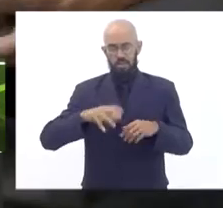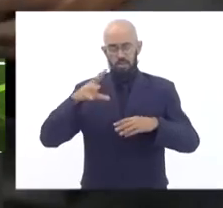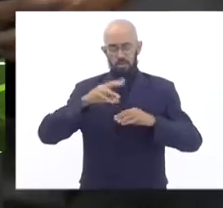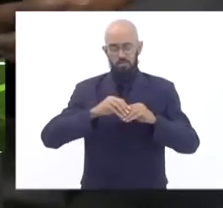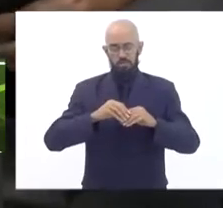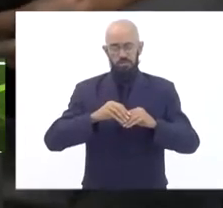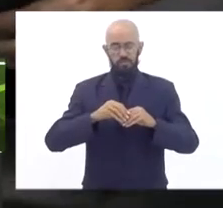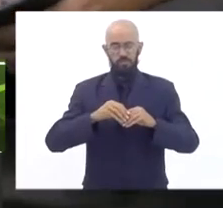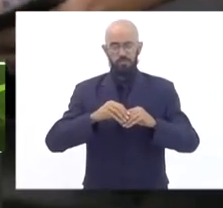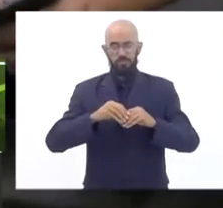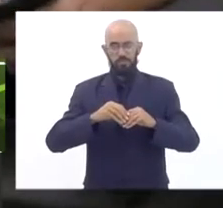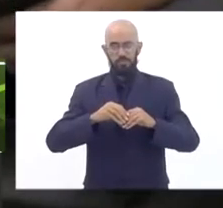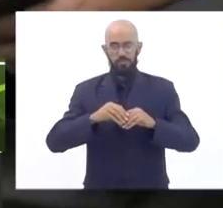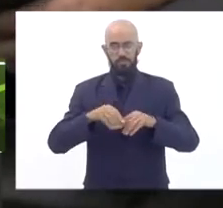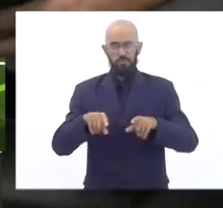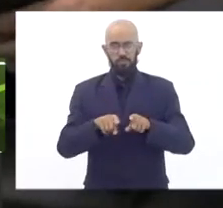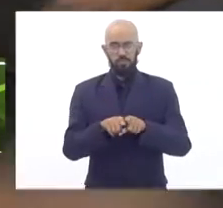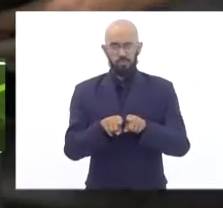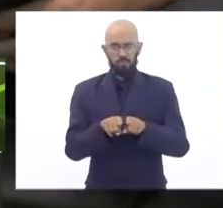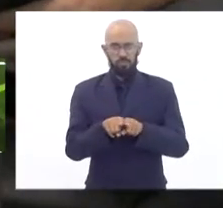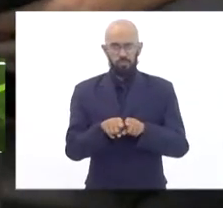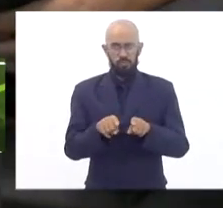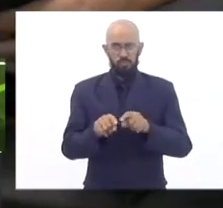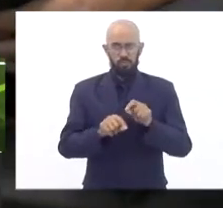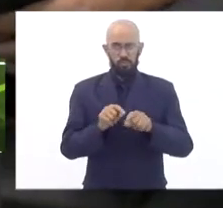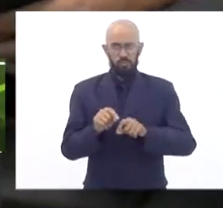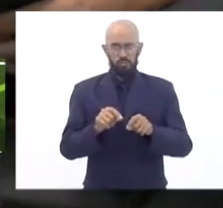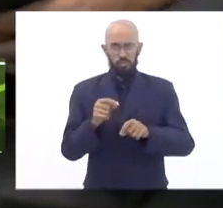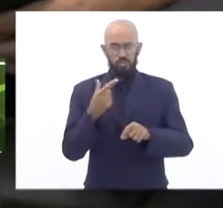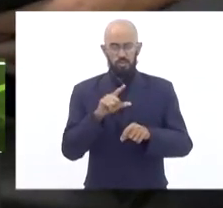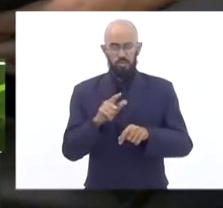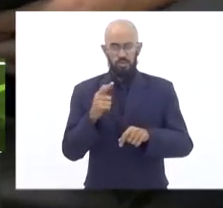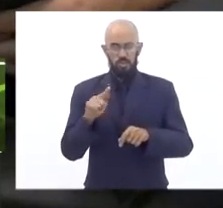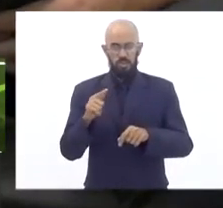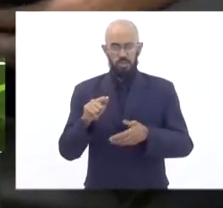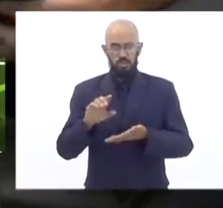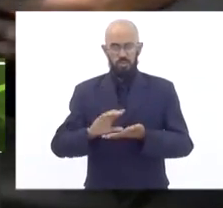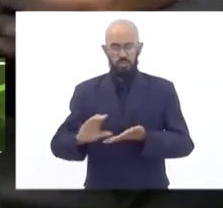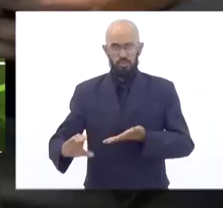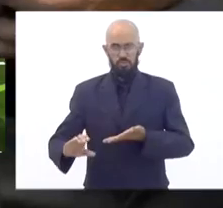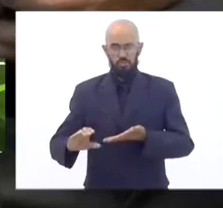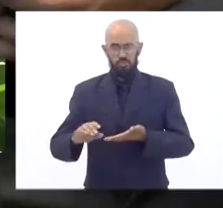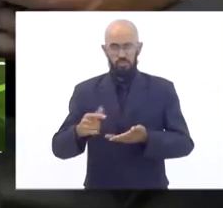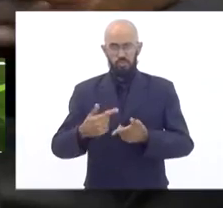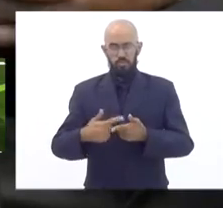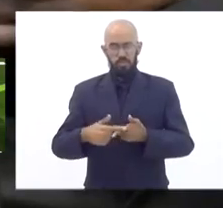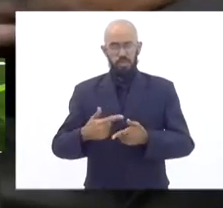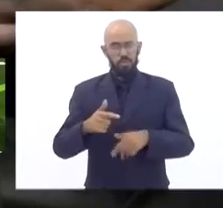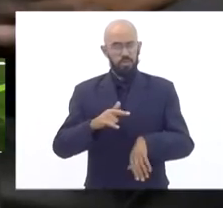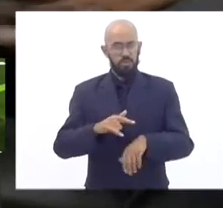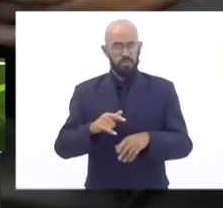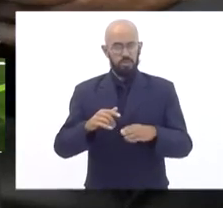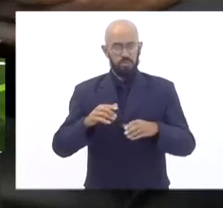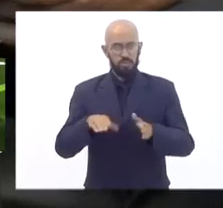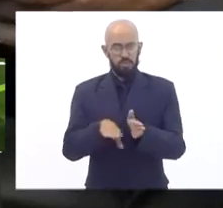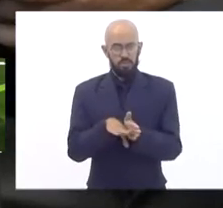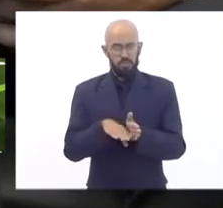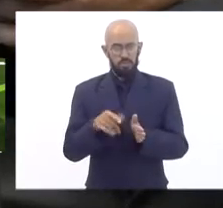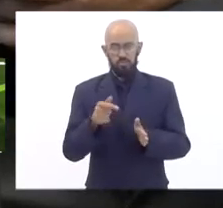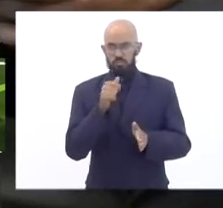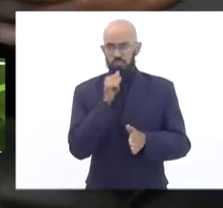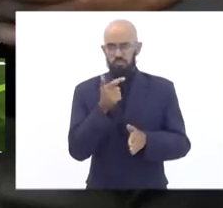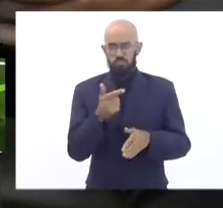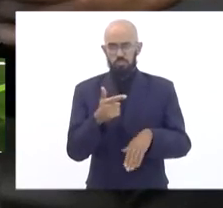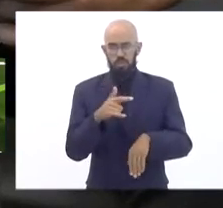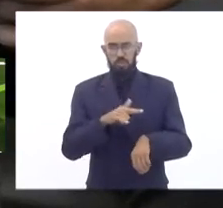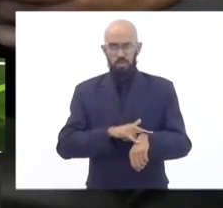gente garante verdadeiramente de investimentos? Que as estações estão sem banheiros para as mulheres, que andam 2 horas e meia